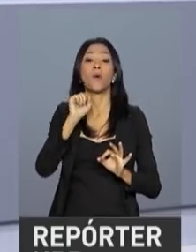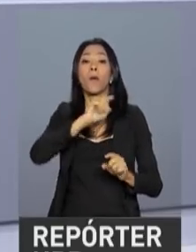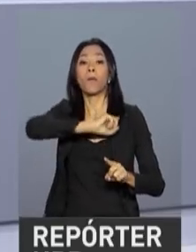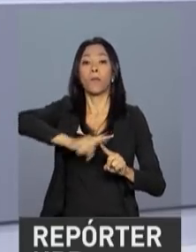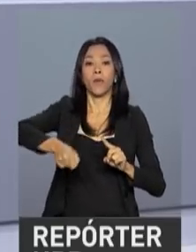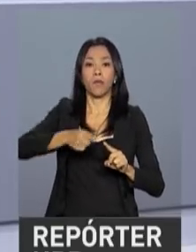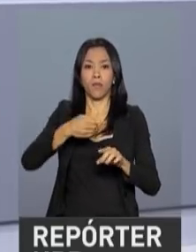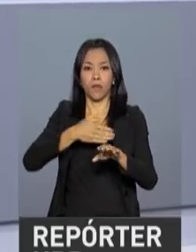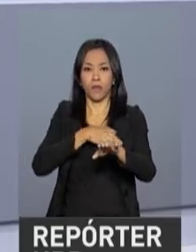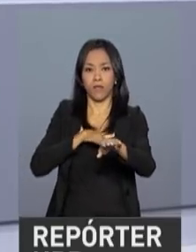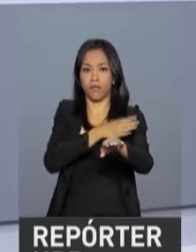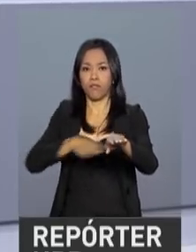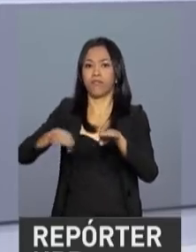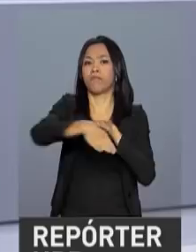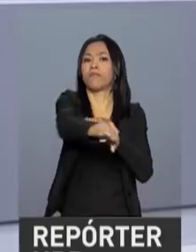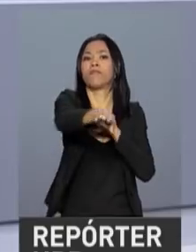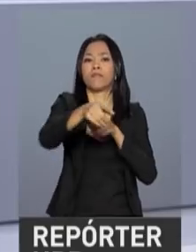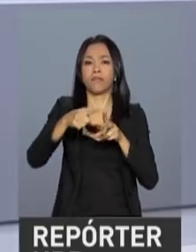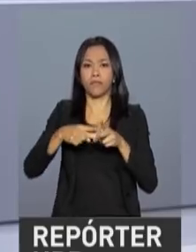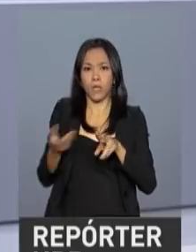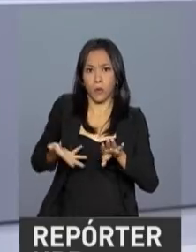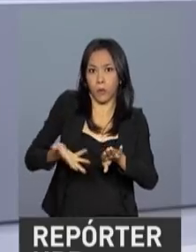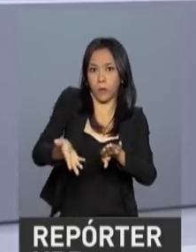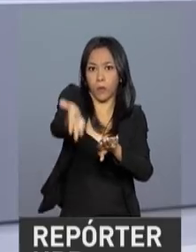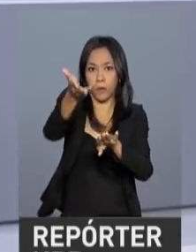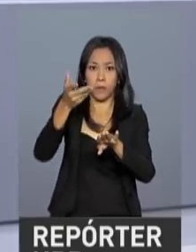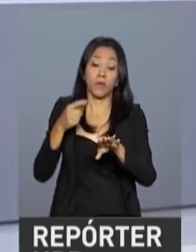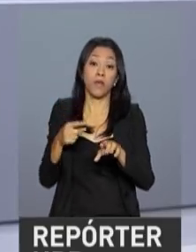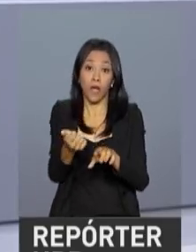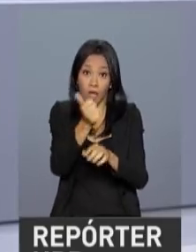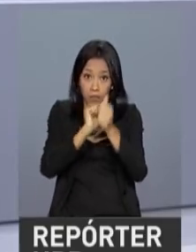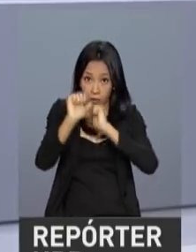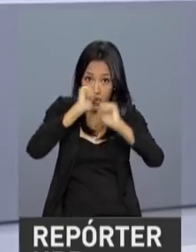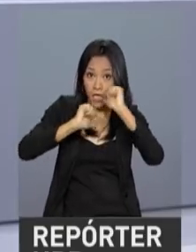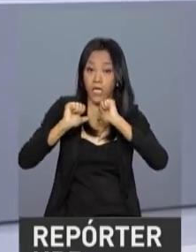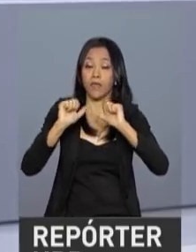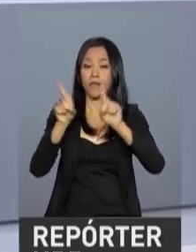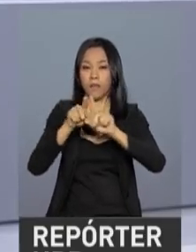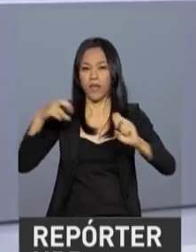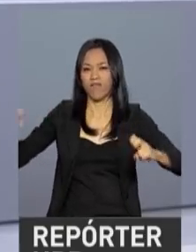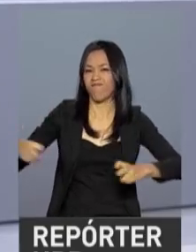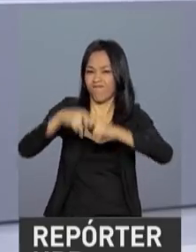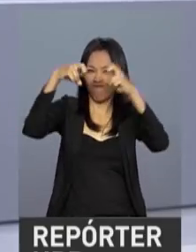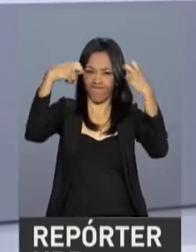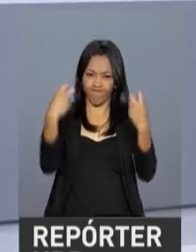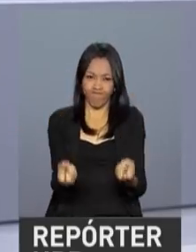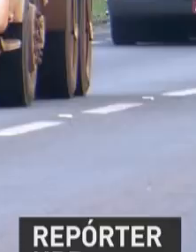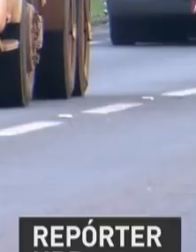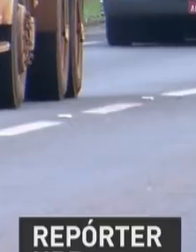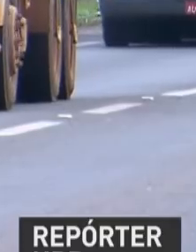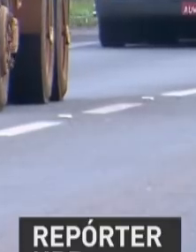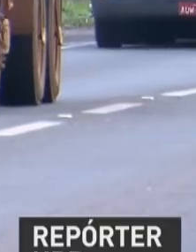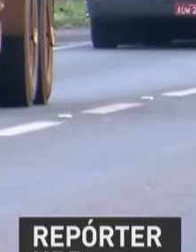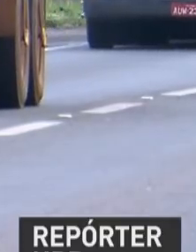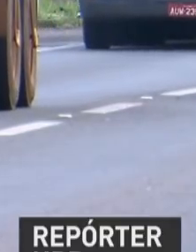ultrapassagens irregulares excesso de velocidade consumo de álcool e acidentes nas estradas